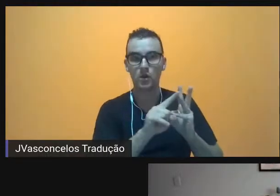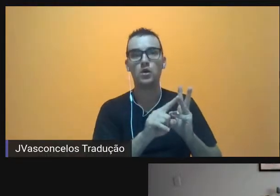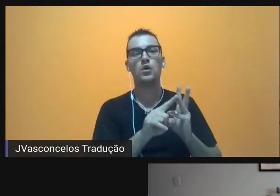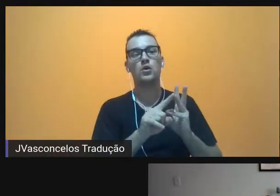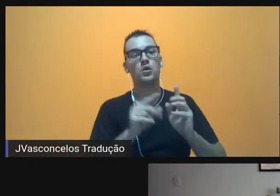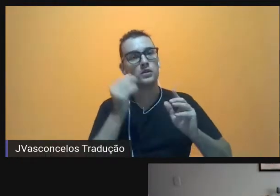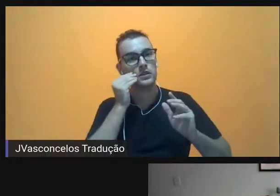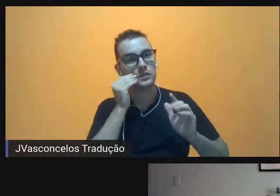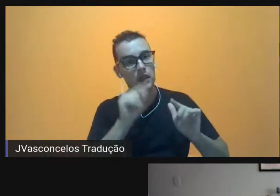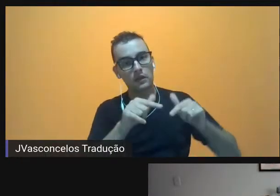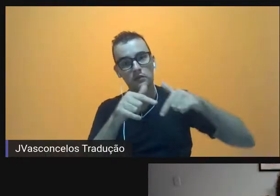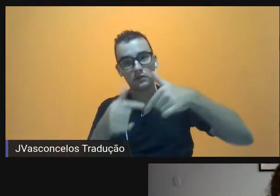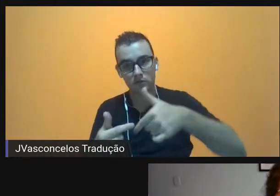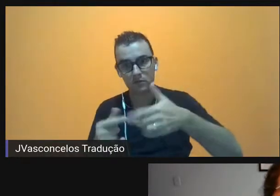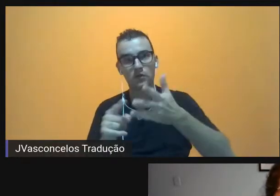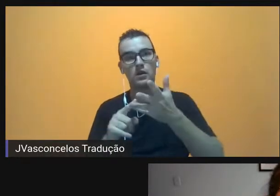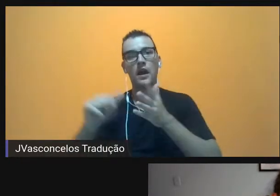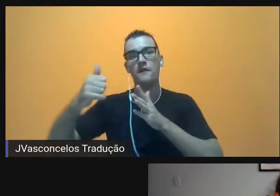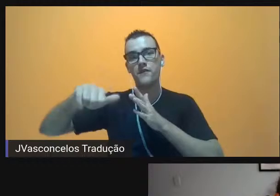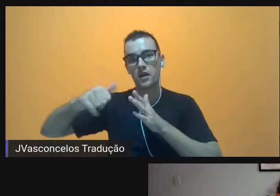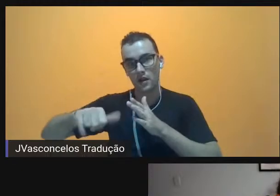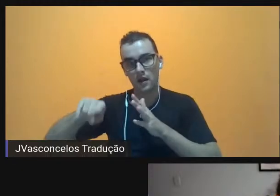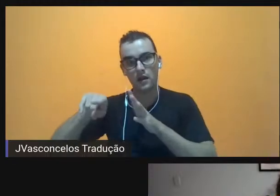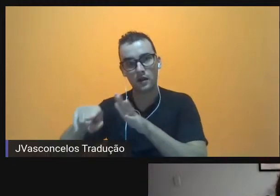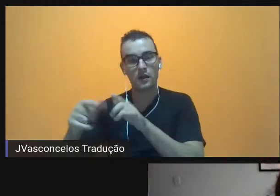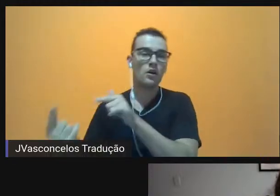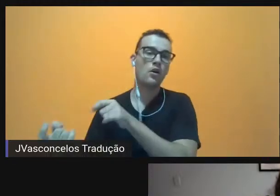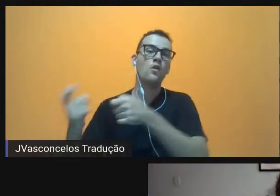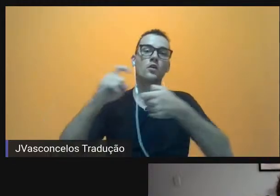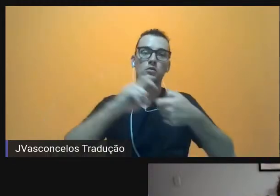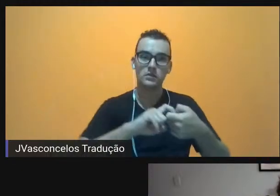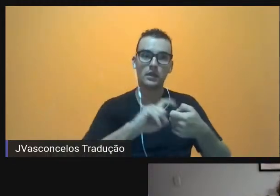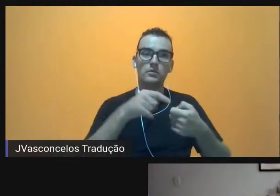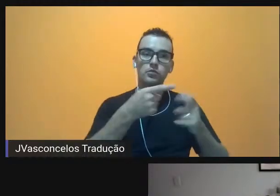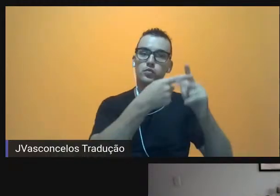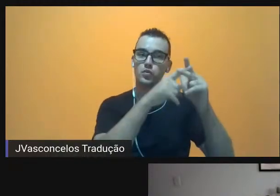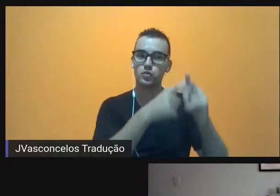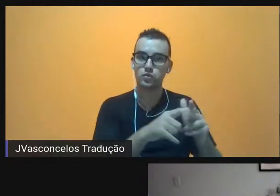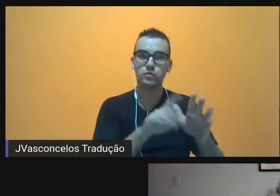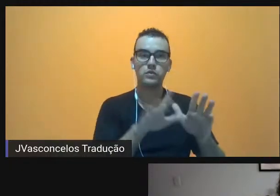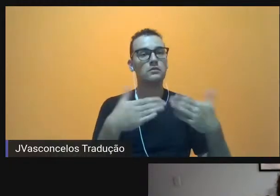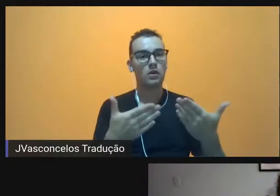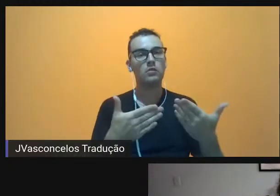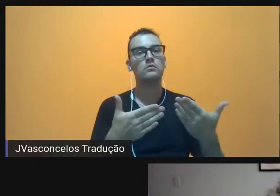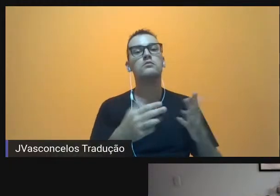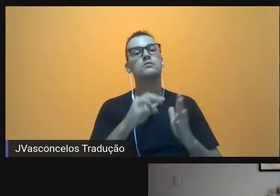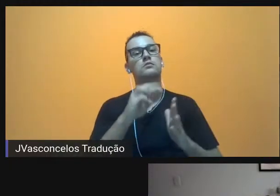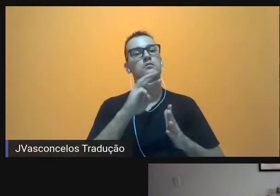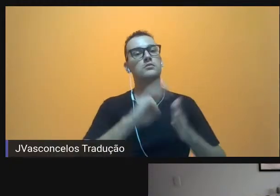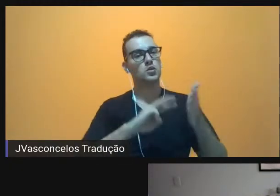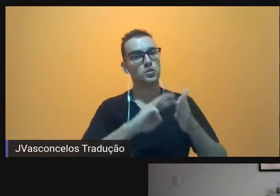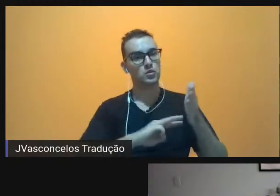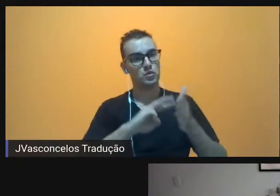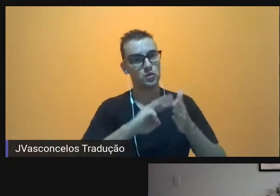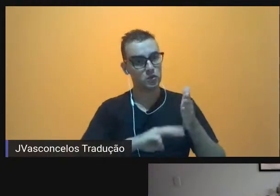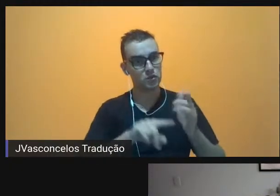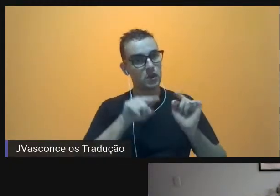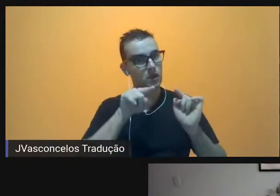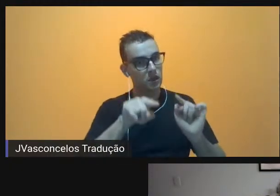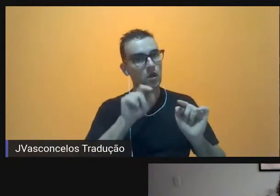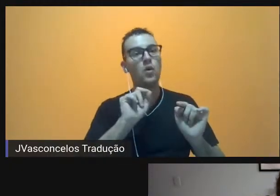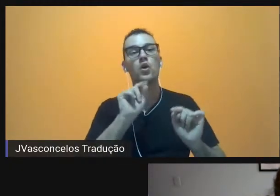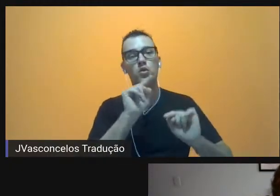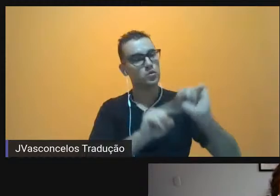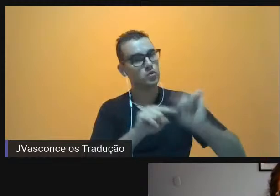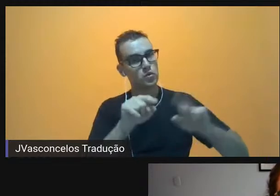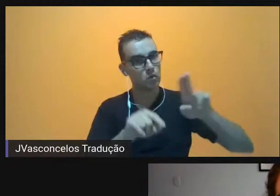no processo para poder fazer essas correções. Então, a metodologia foi essa, e os instrumentos que eu